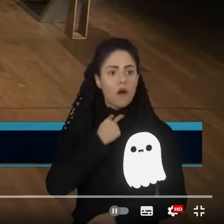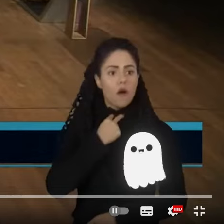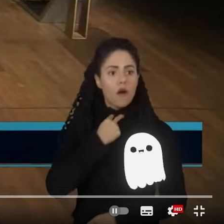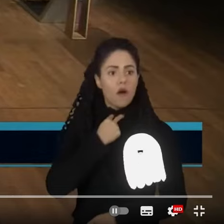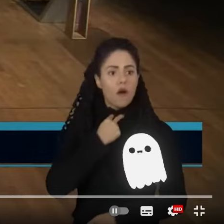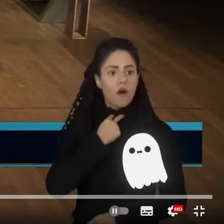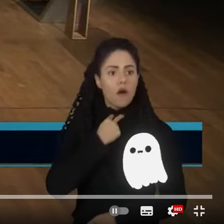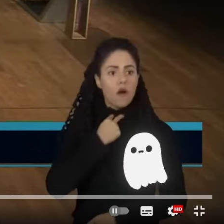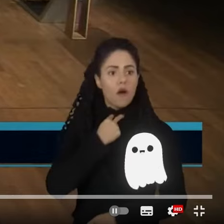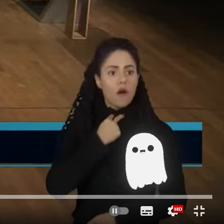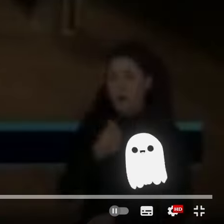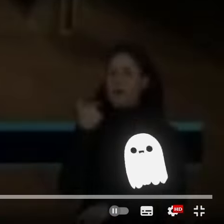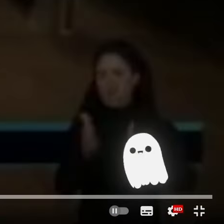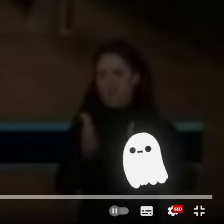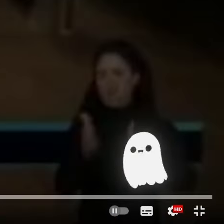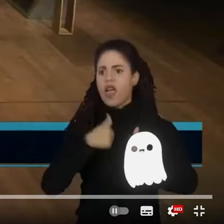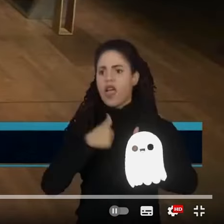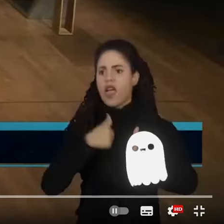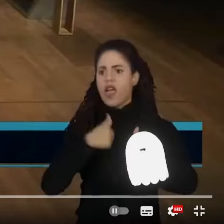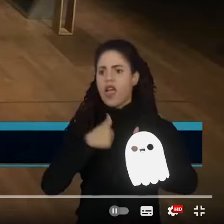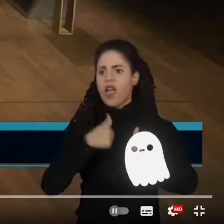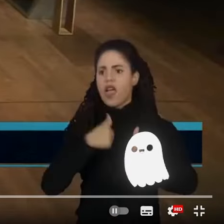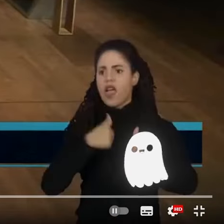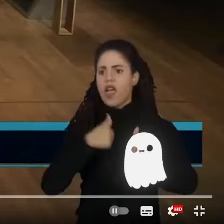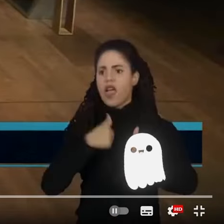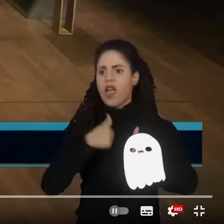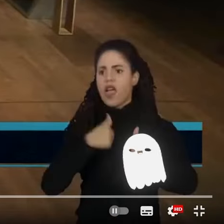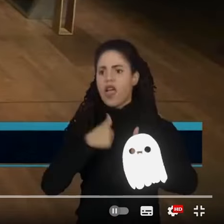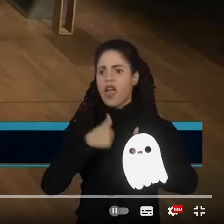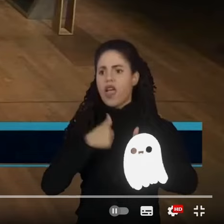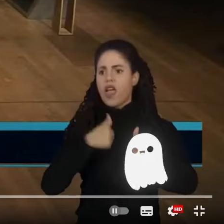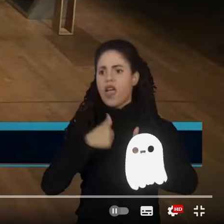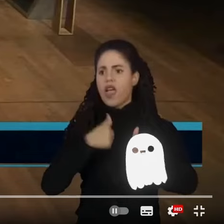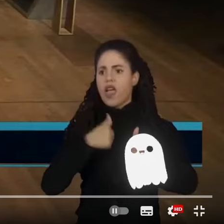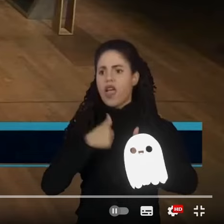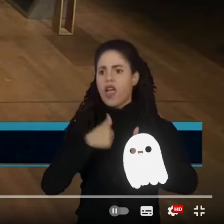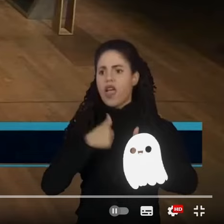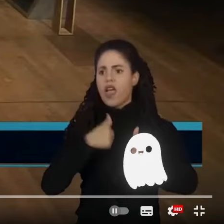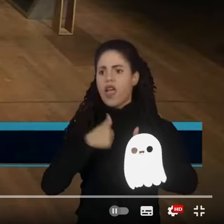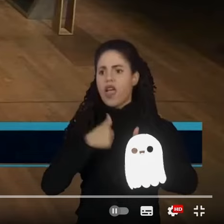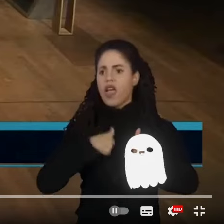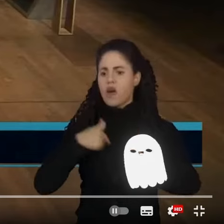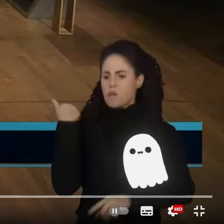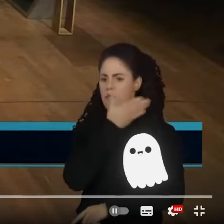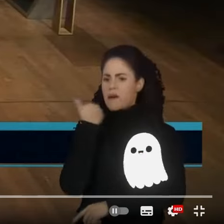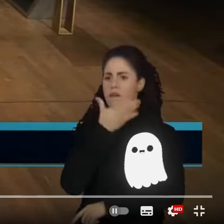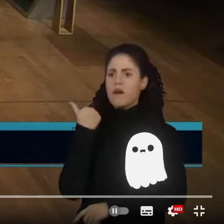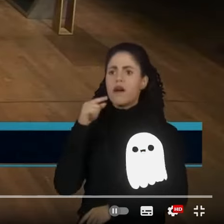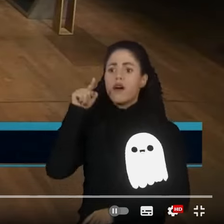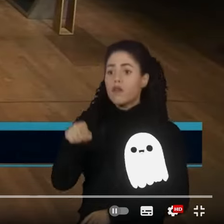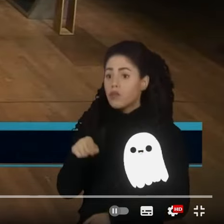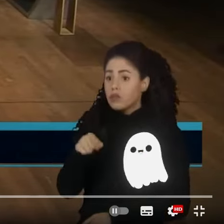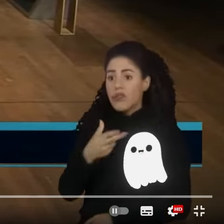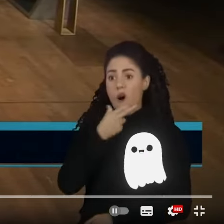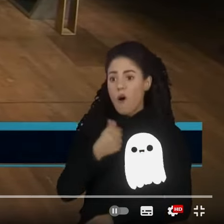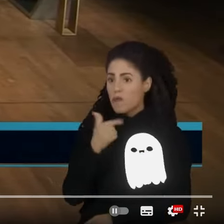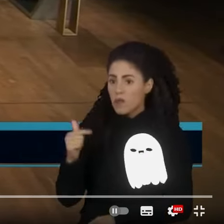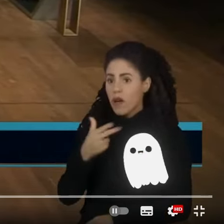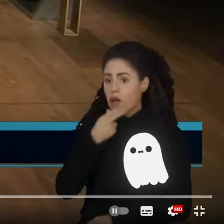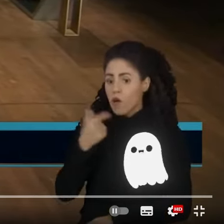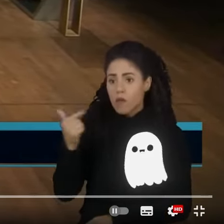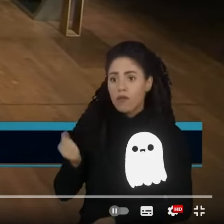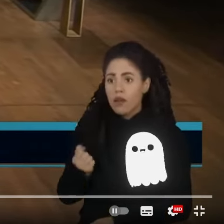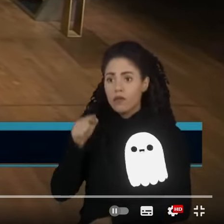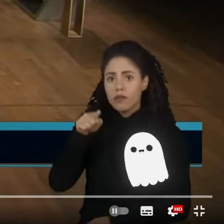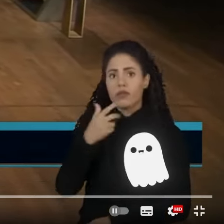perfeita. É perfeita, sério. Não Datena, olha aqui, Tuque. Você não é homem nem pra fazer isso.